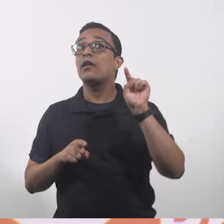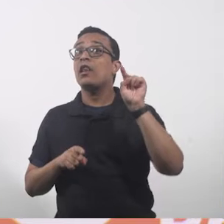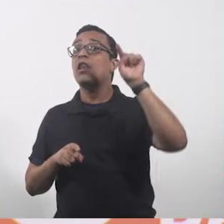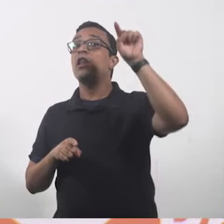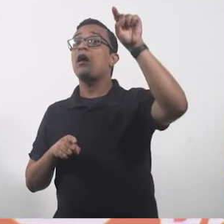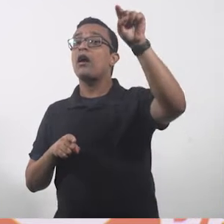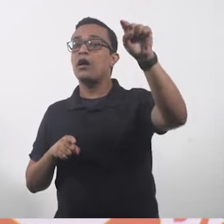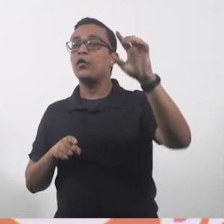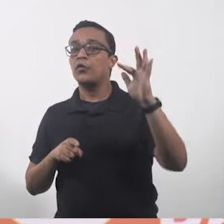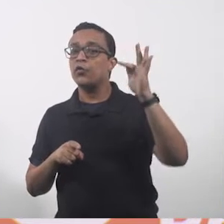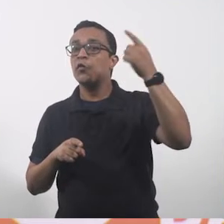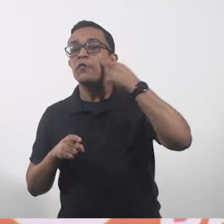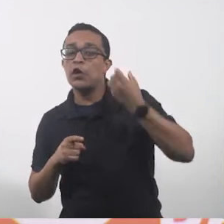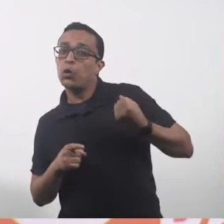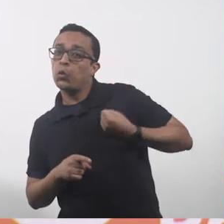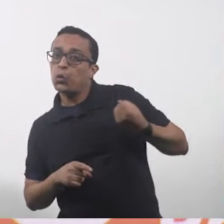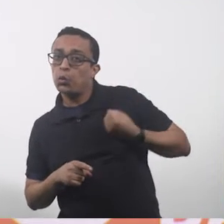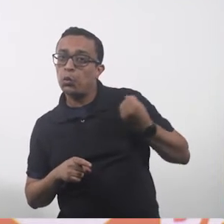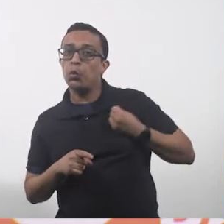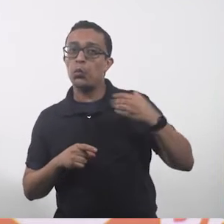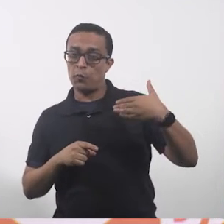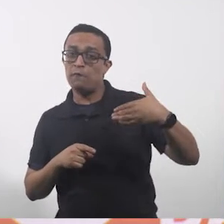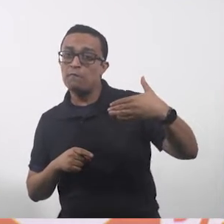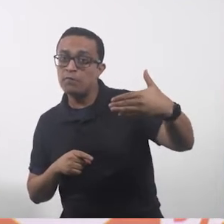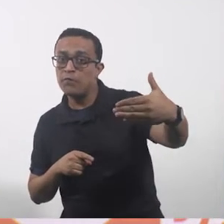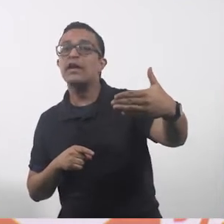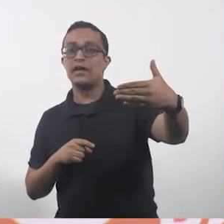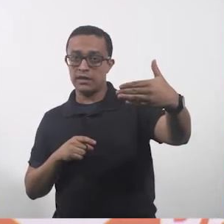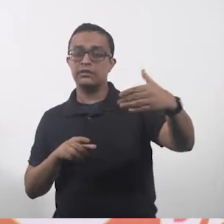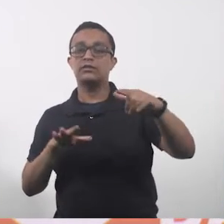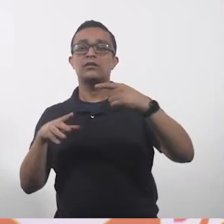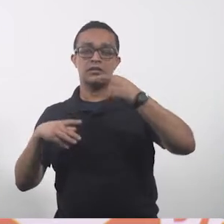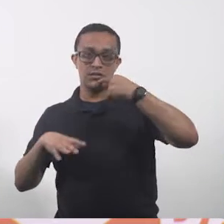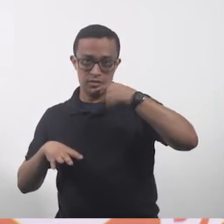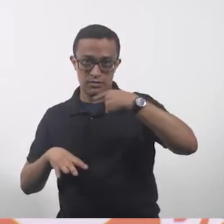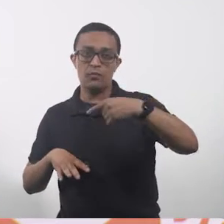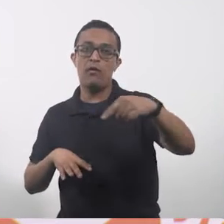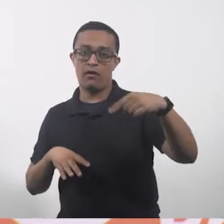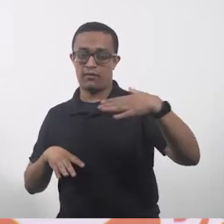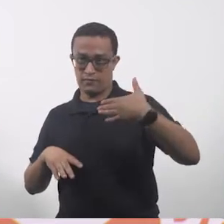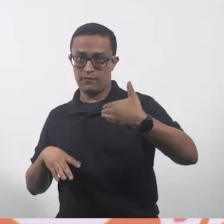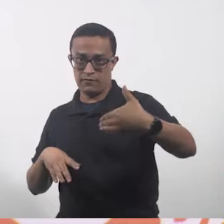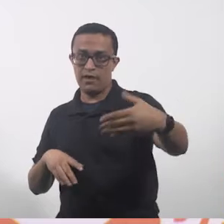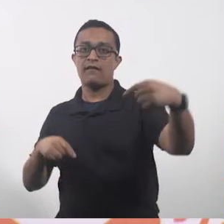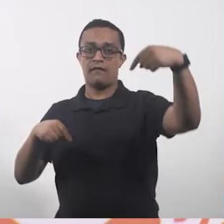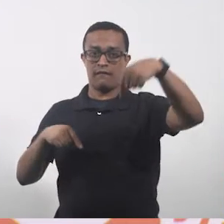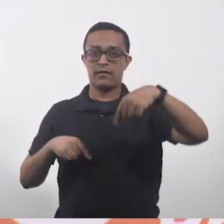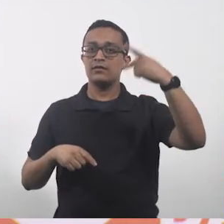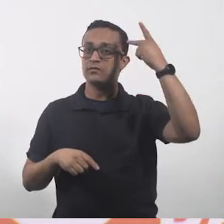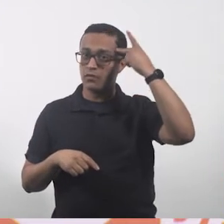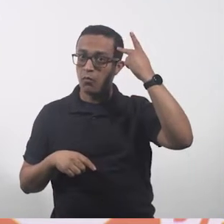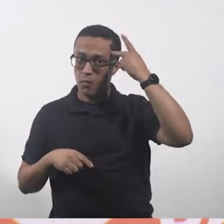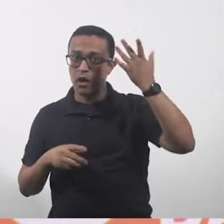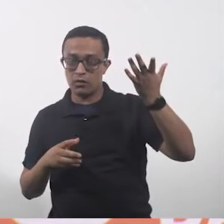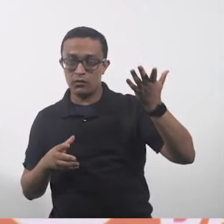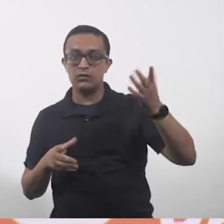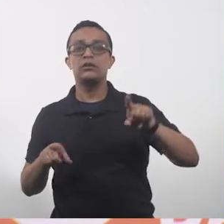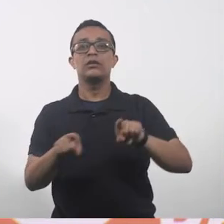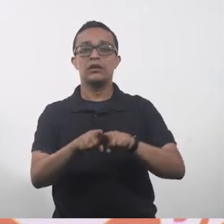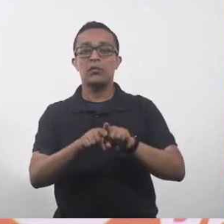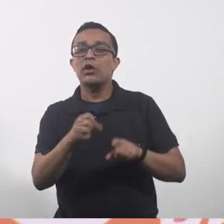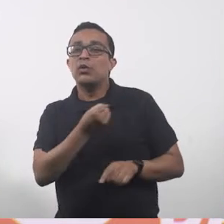em função dos números que a pandemia deve alcançar nas próximas semanas aqui na cidade de São Paulo, sobretudo com os